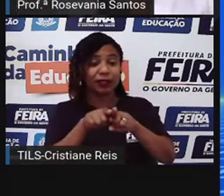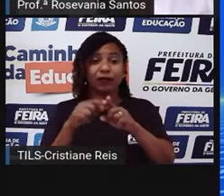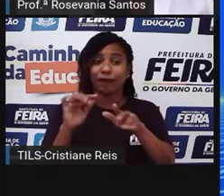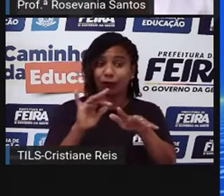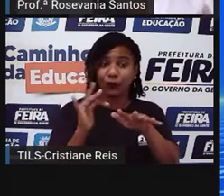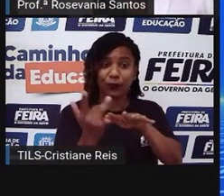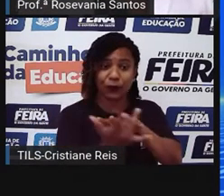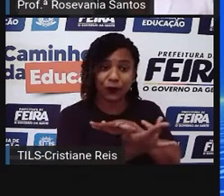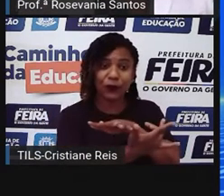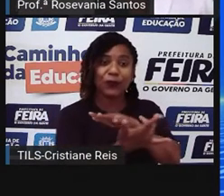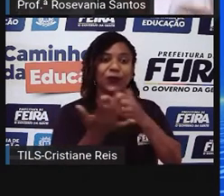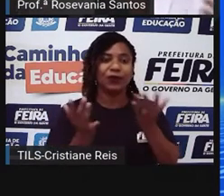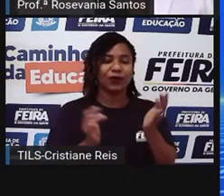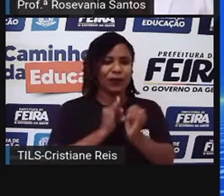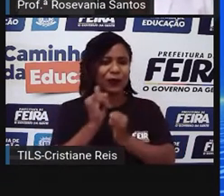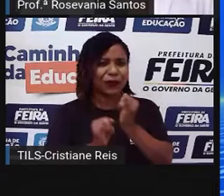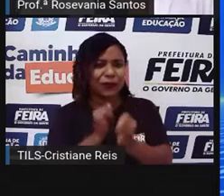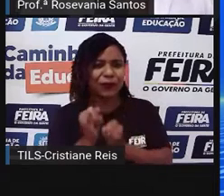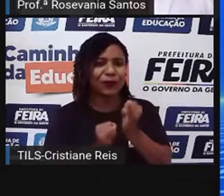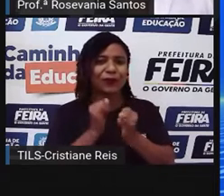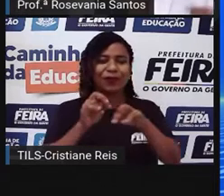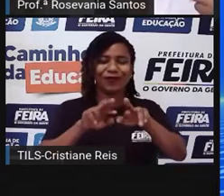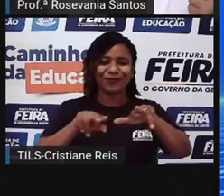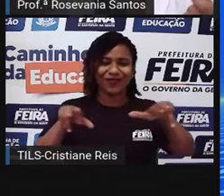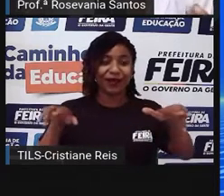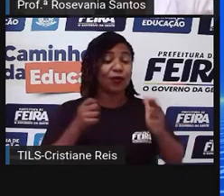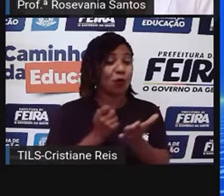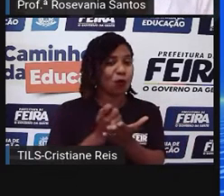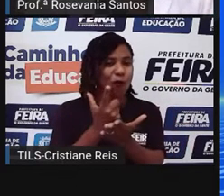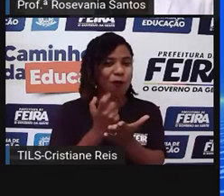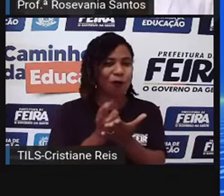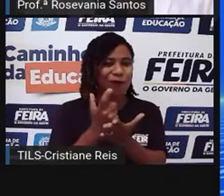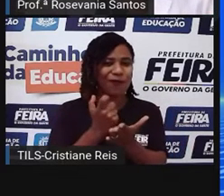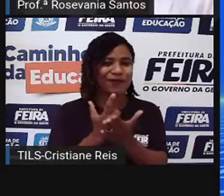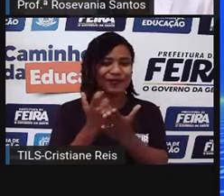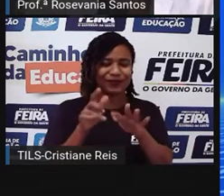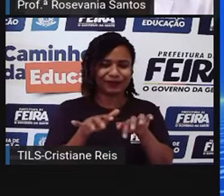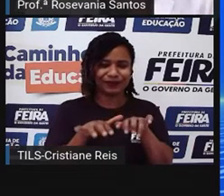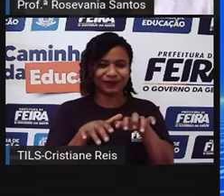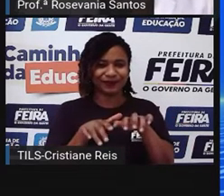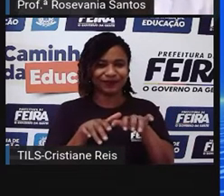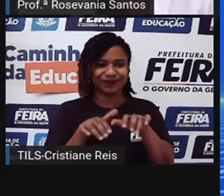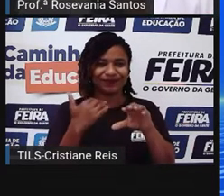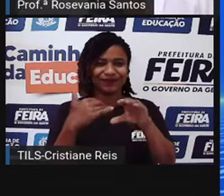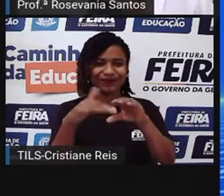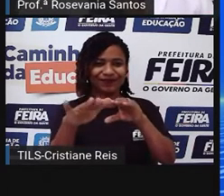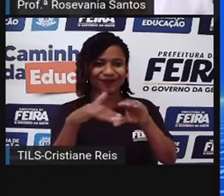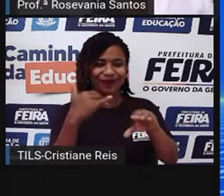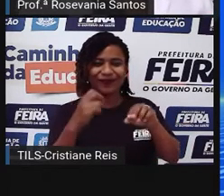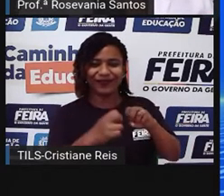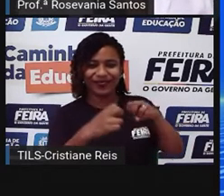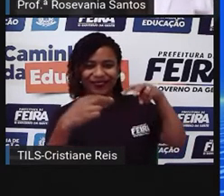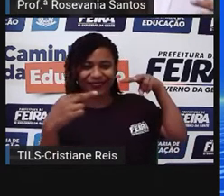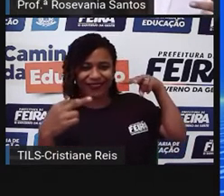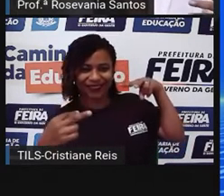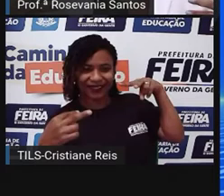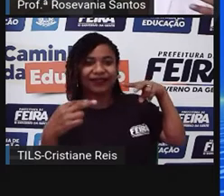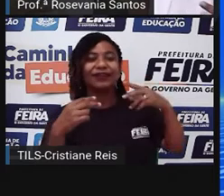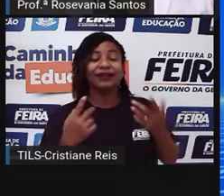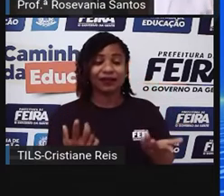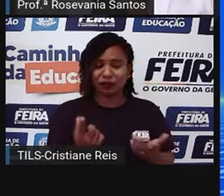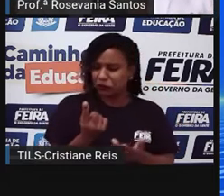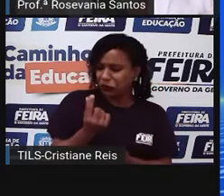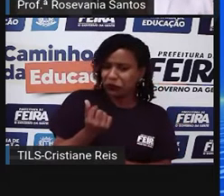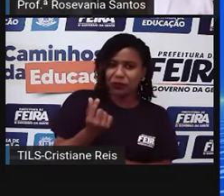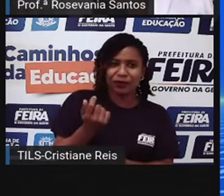formas como a gente compra hoje, sem precisar sair de casa, sem ter necessariamente, né, o dinheiro físico ali na sua mão.